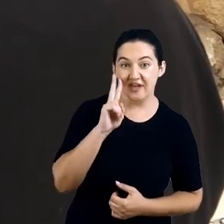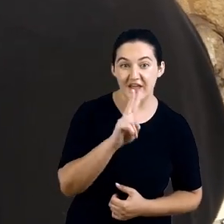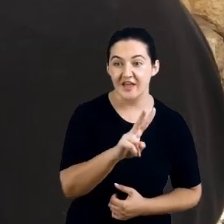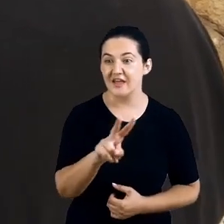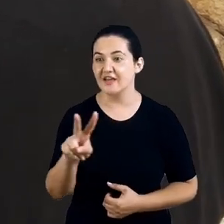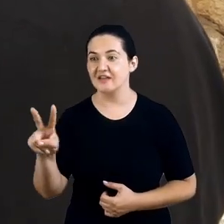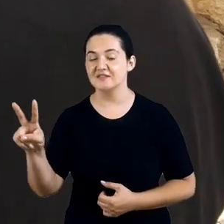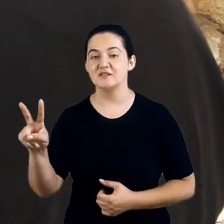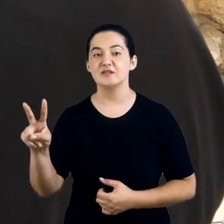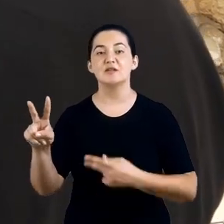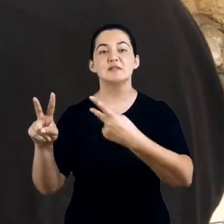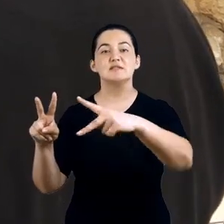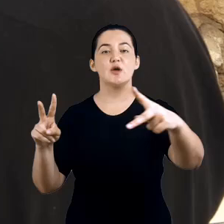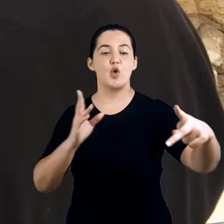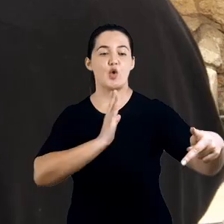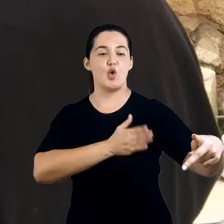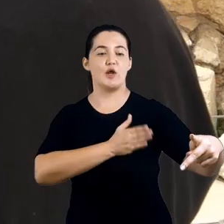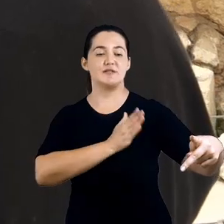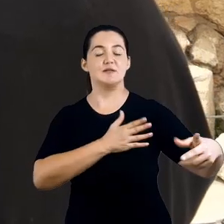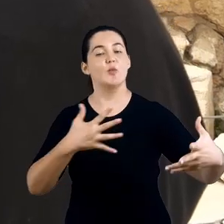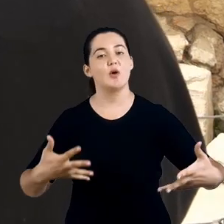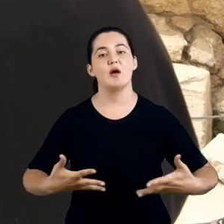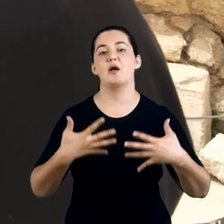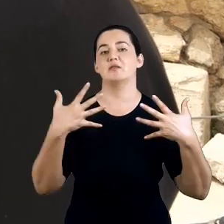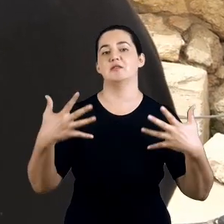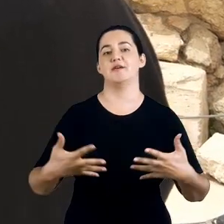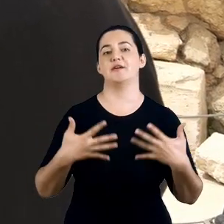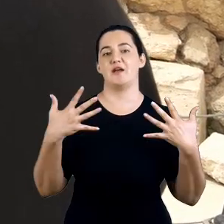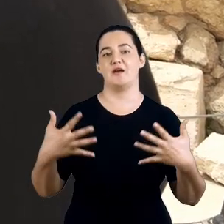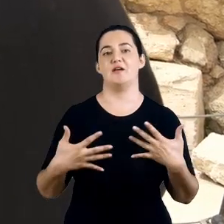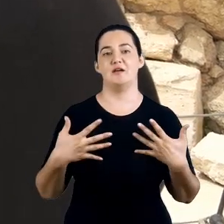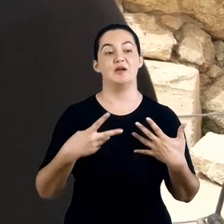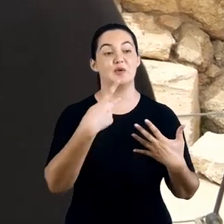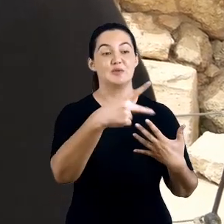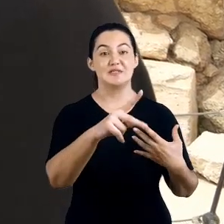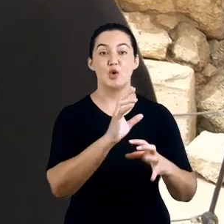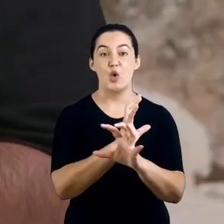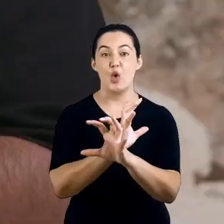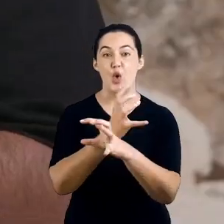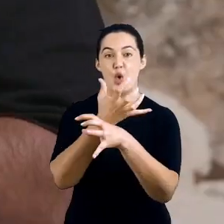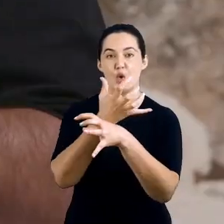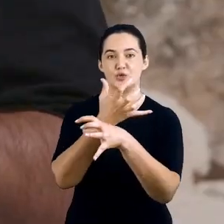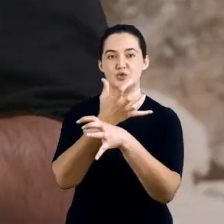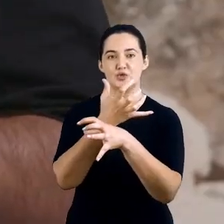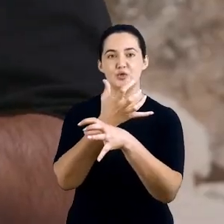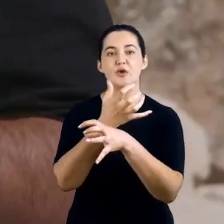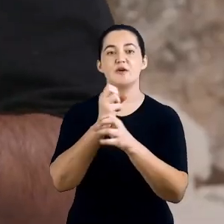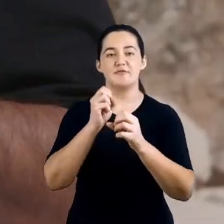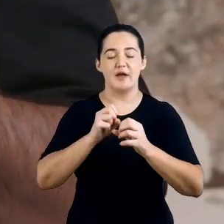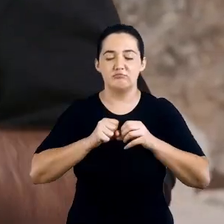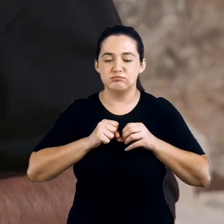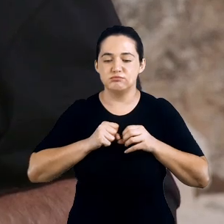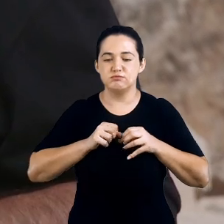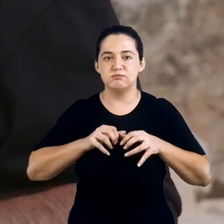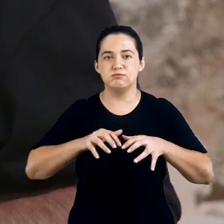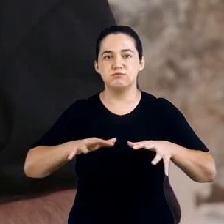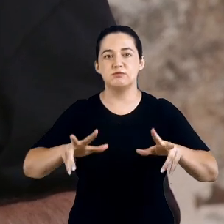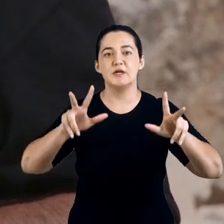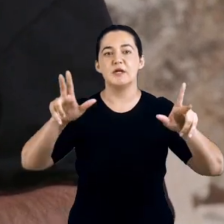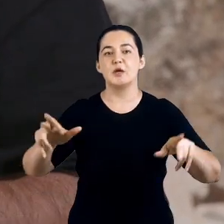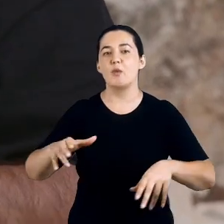vereis, e os vossos corações alegrar-se-ão, e os vossos ossos florescerão como a